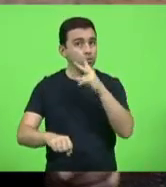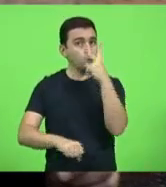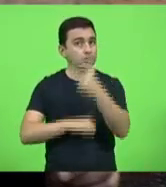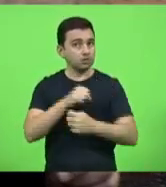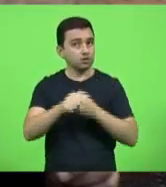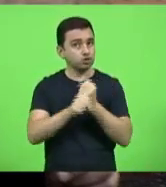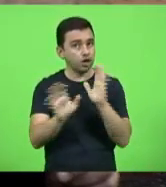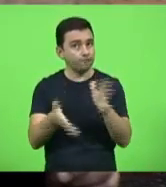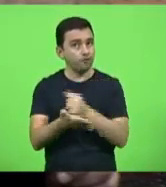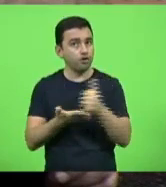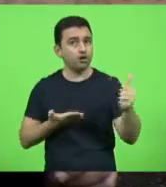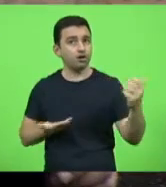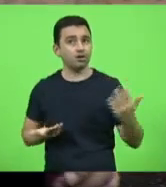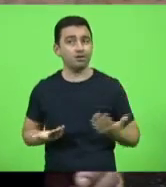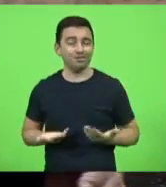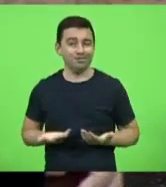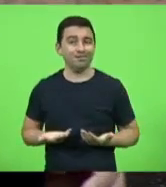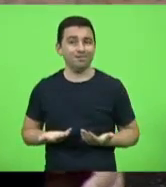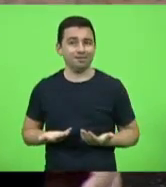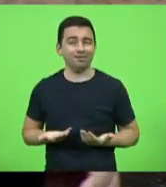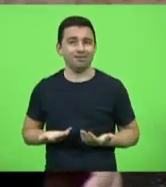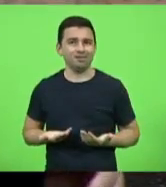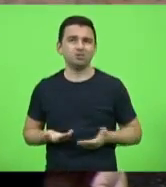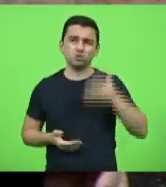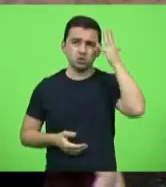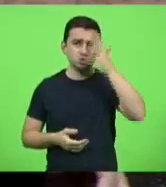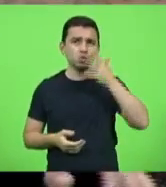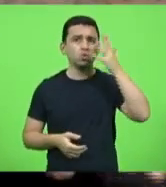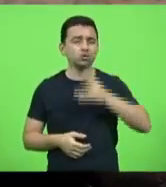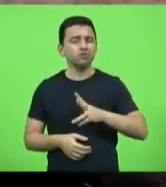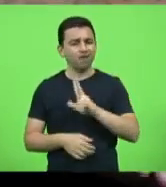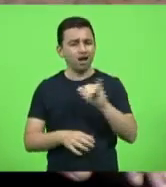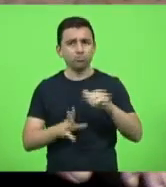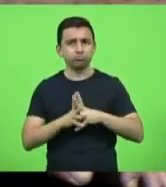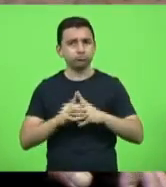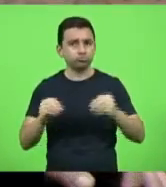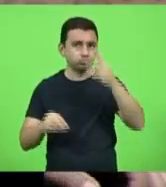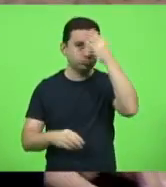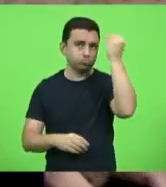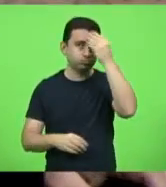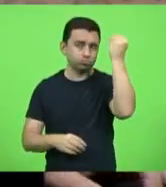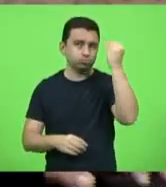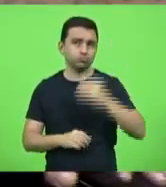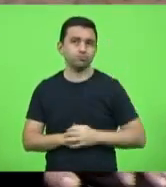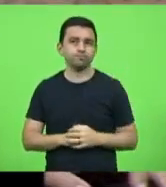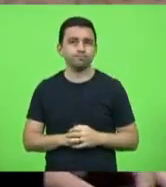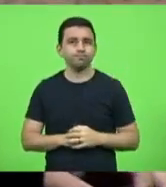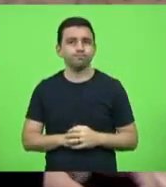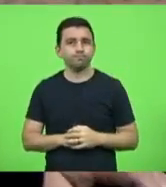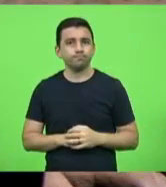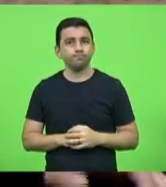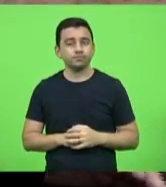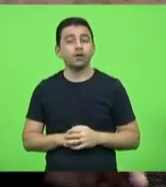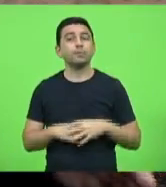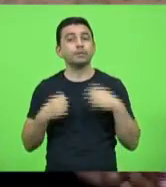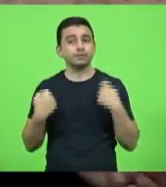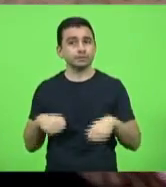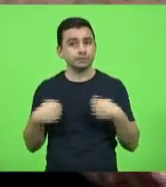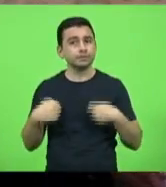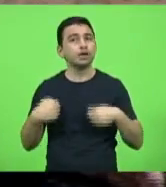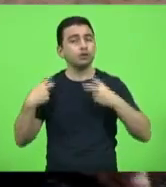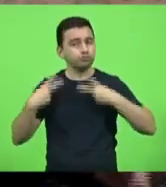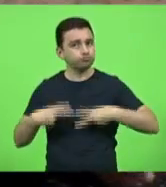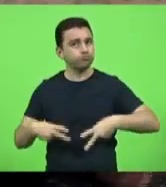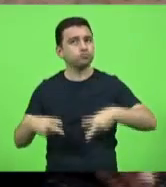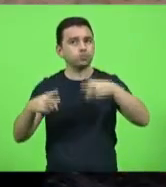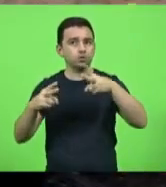passaram. Né? Muito desse discurso foi se perdido pelo caminho por muitos. Então, a gente tem que continuar seguindo aquilo